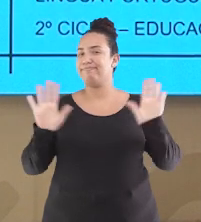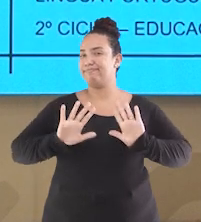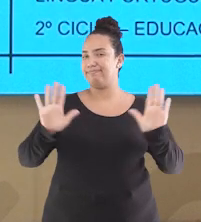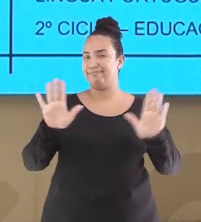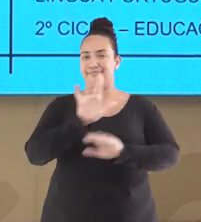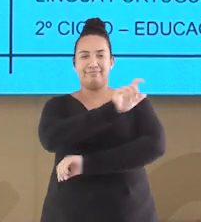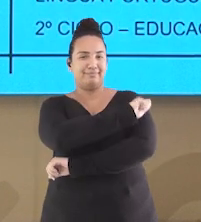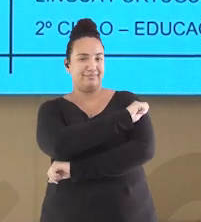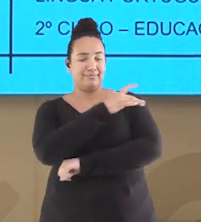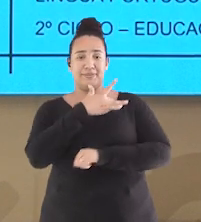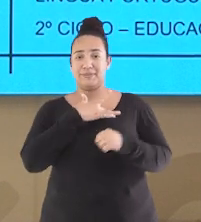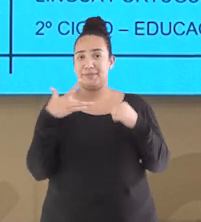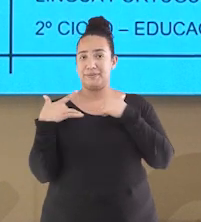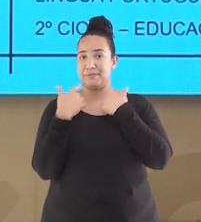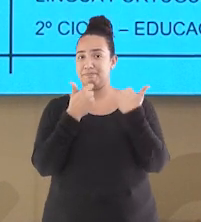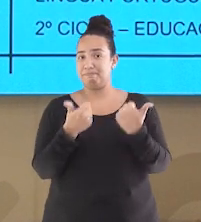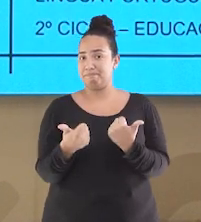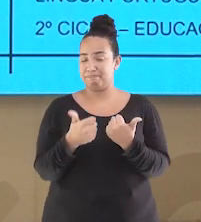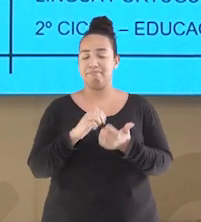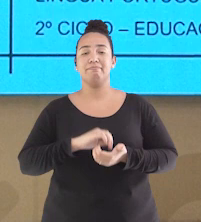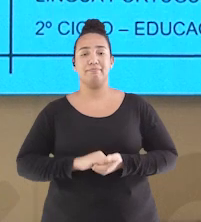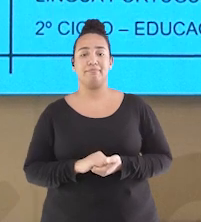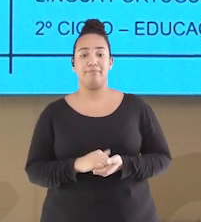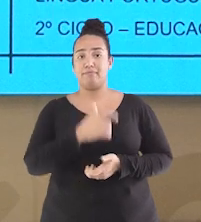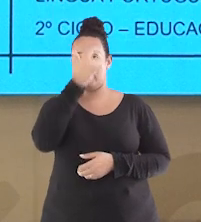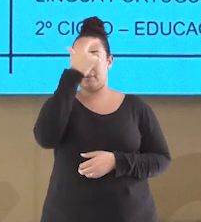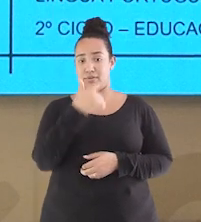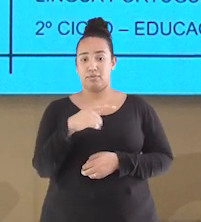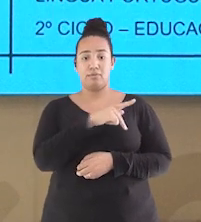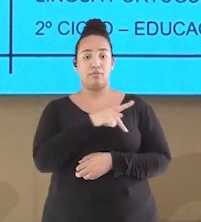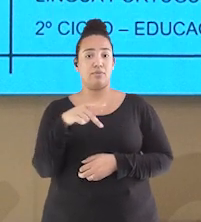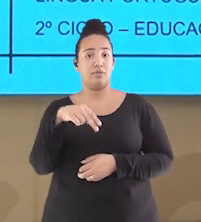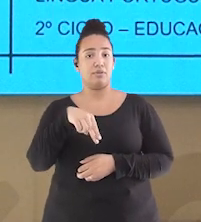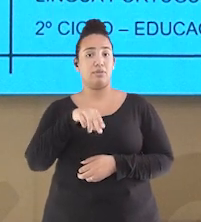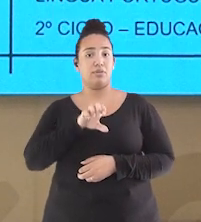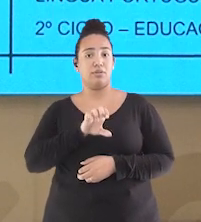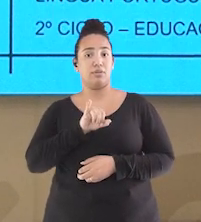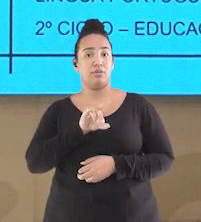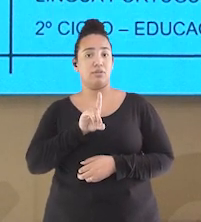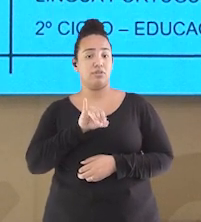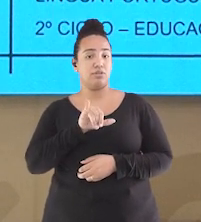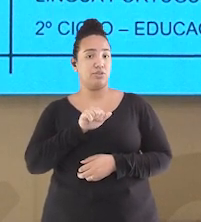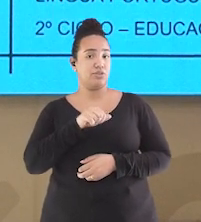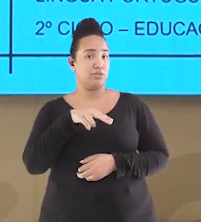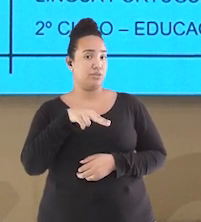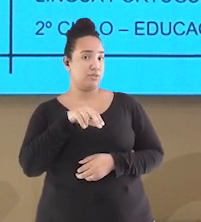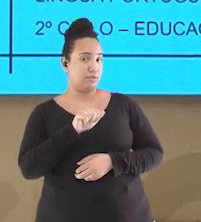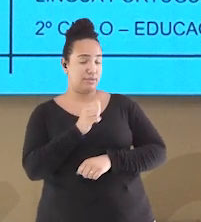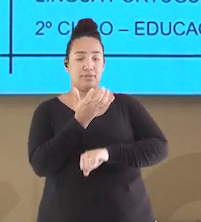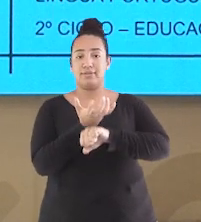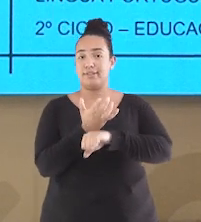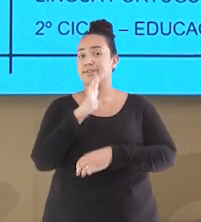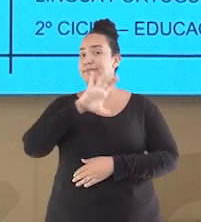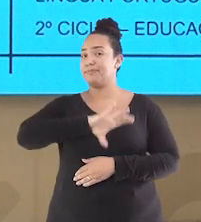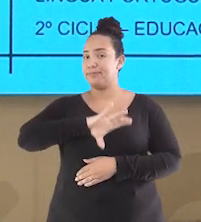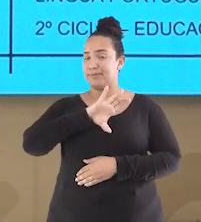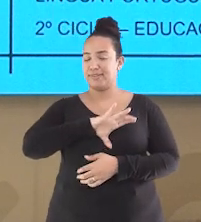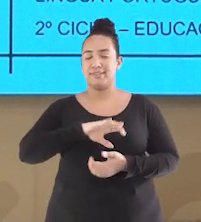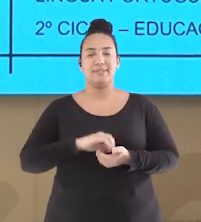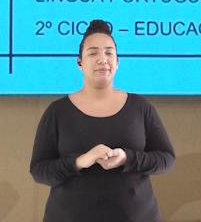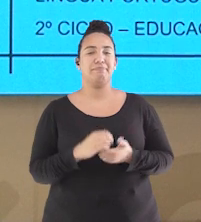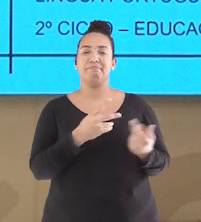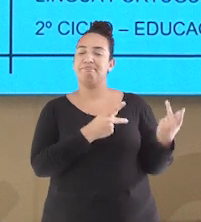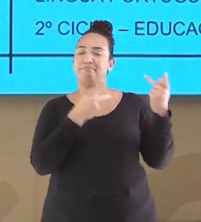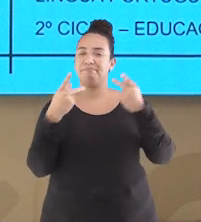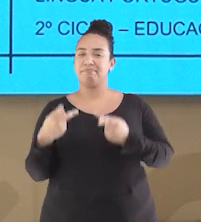estudantes! Tudo bem com vocês? Eu sou a professora Neidiana Xavier, de Língua Portuguesa. Sejam bem-vindos